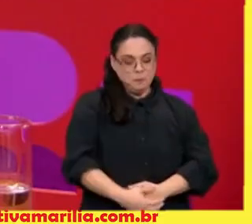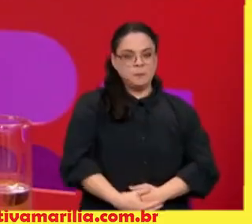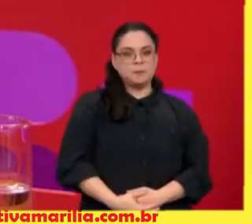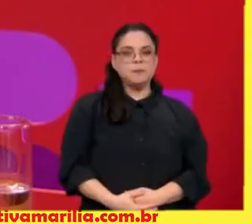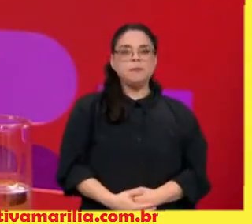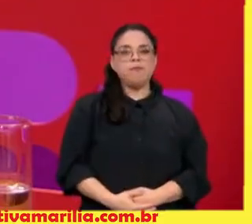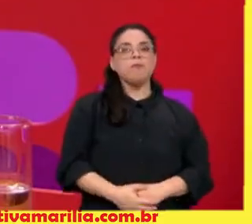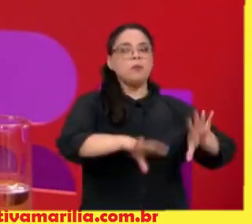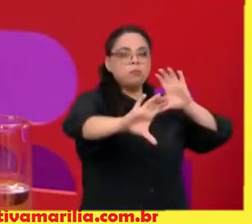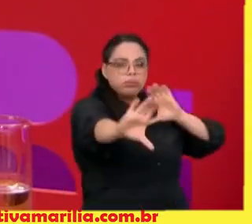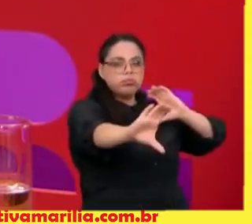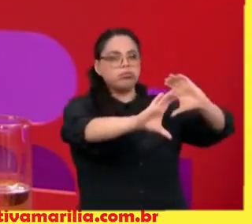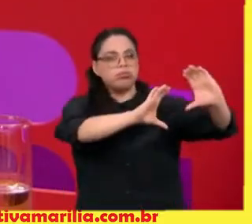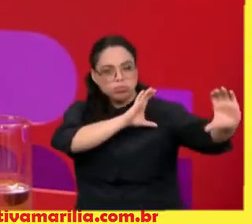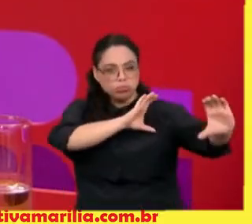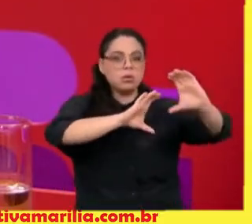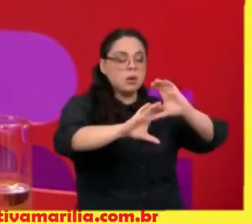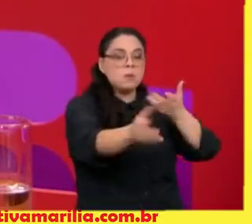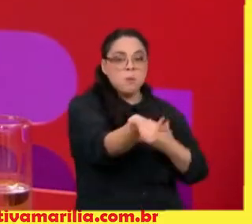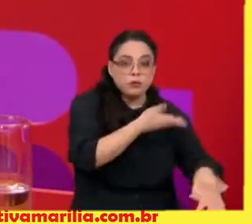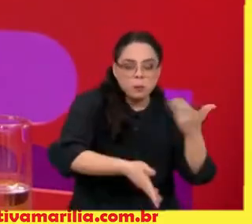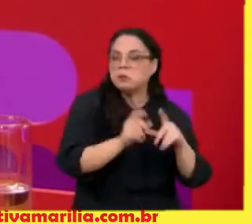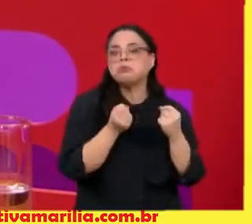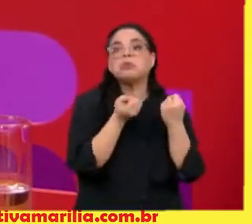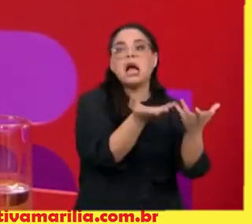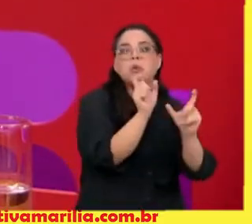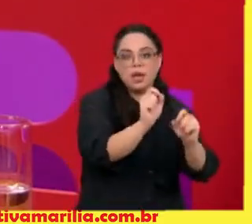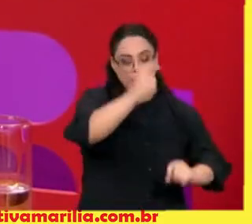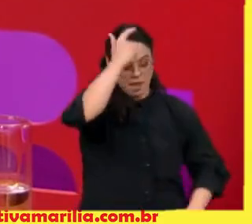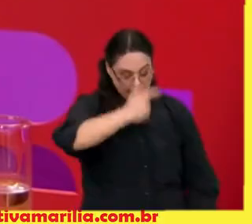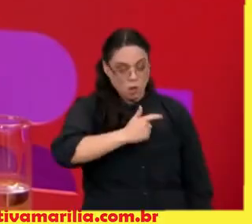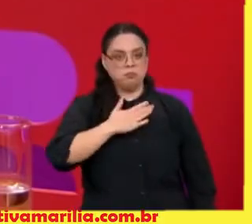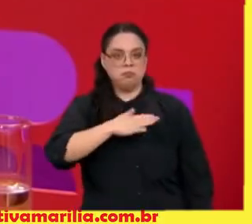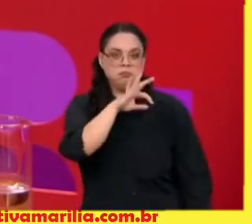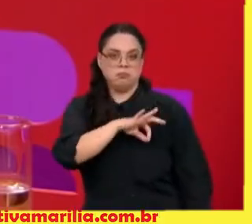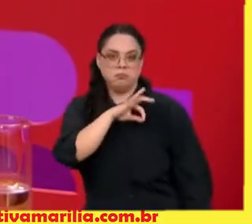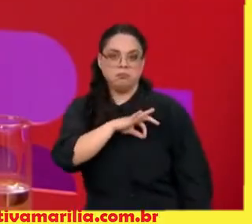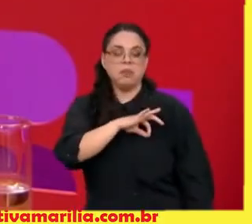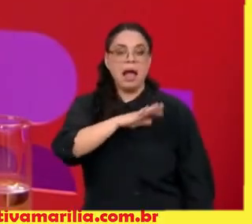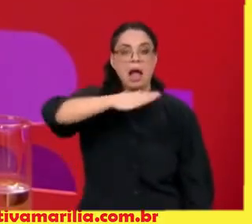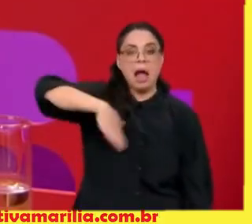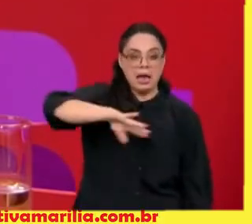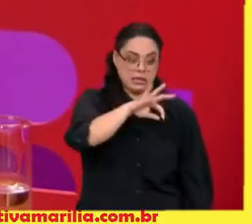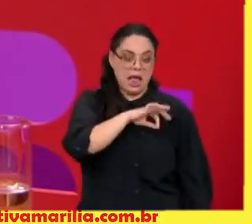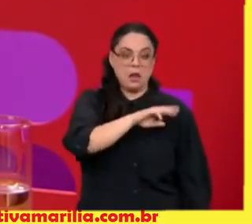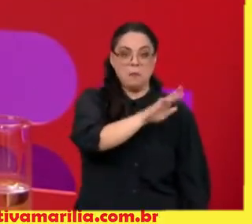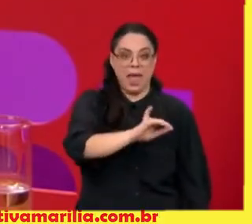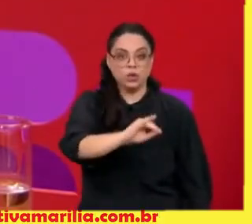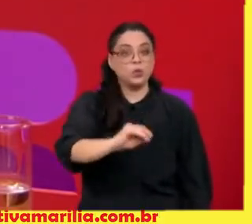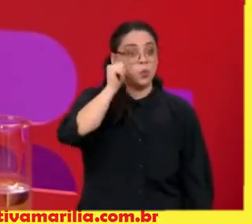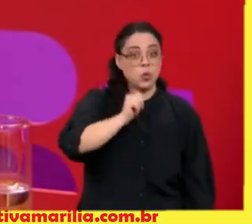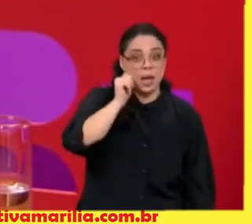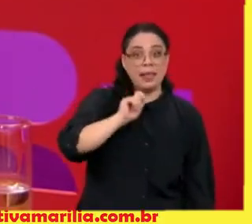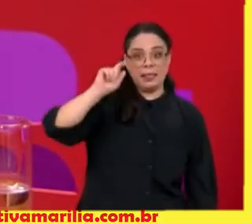Mulher de classe média, descendente de alemão, branca, eu posso criticar um negro se ele estiver espancando